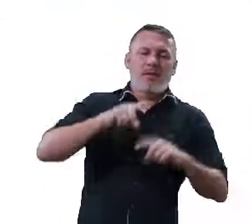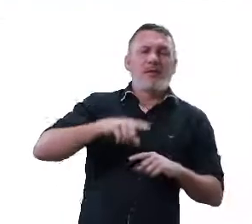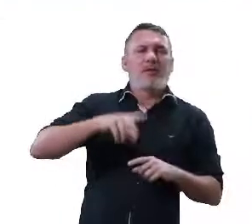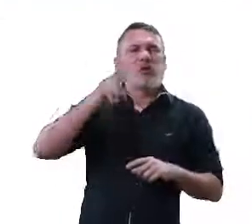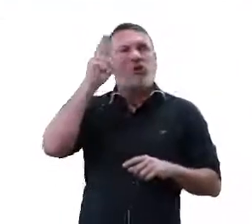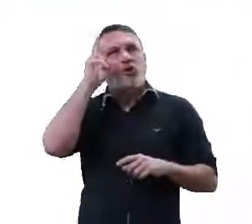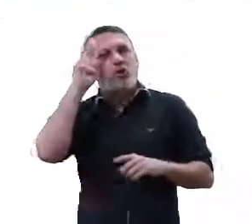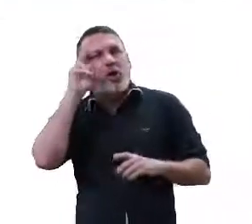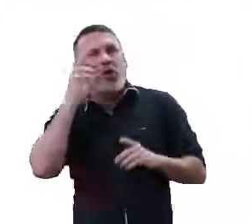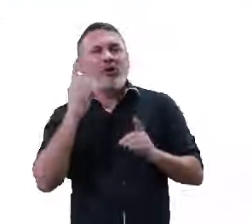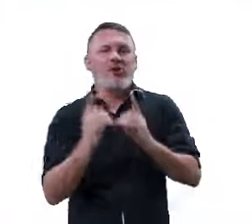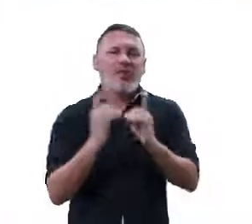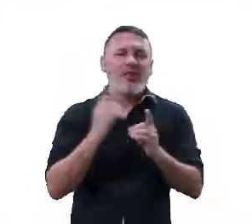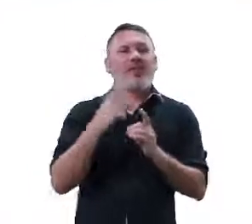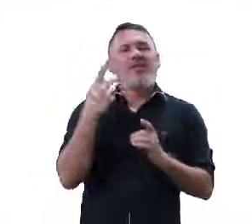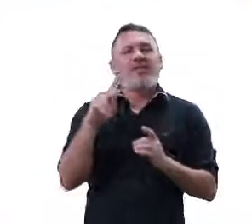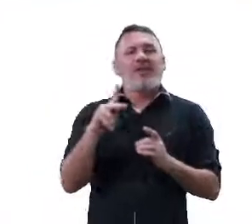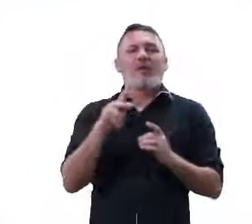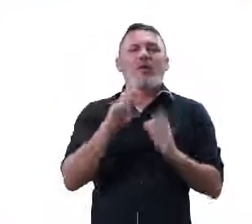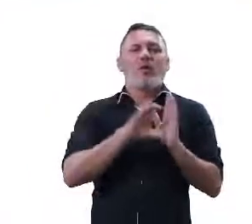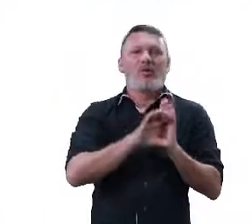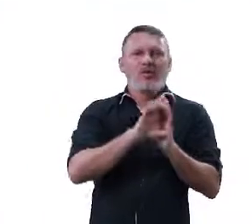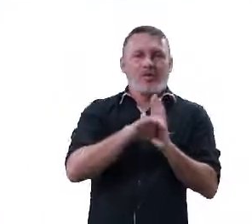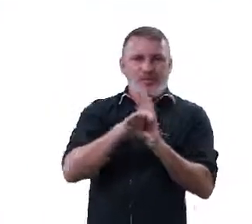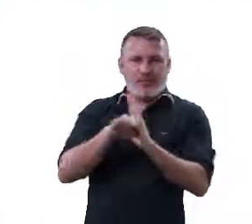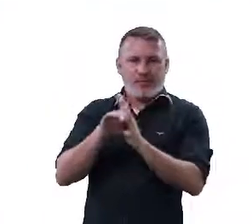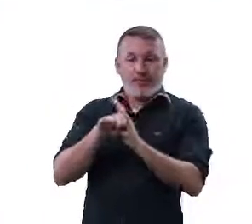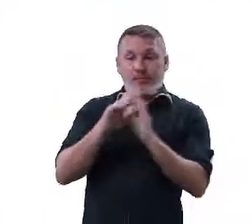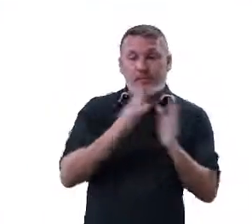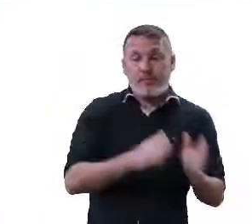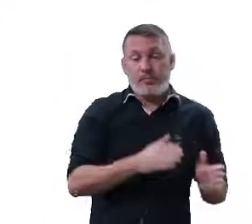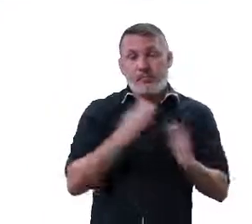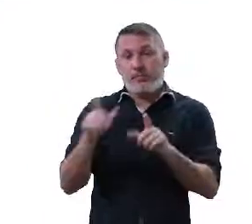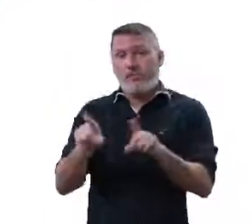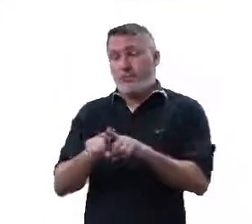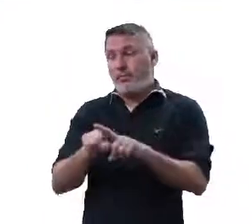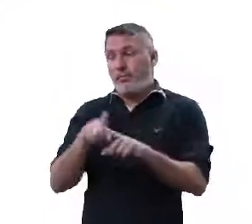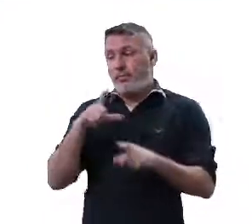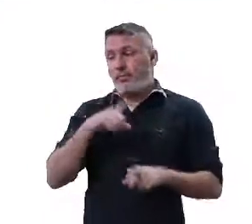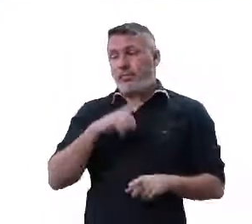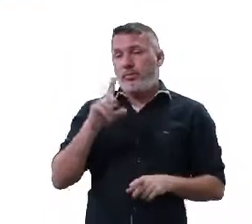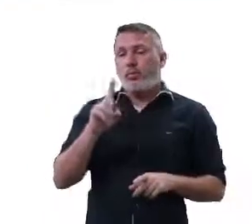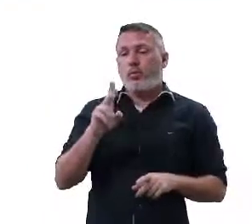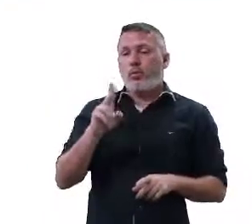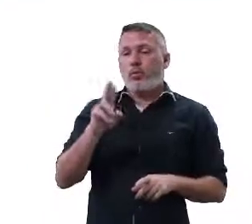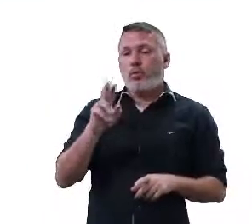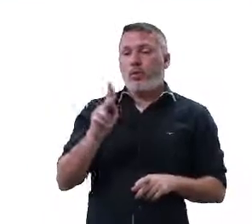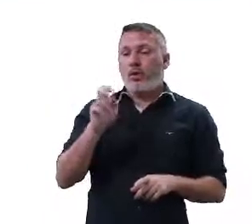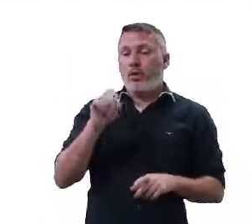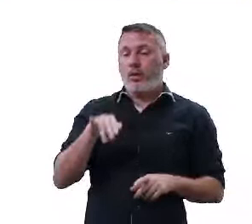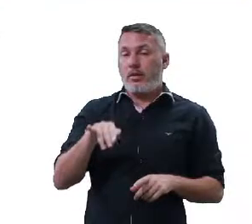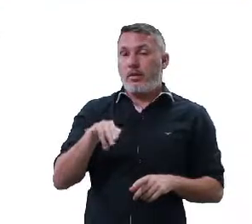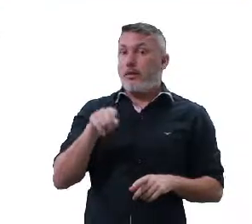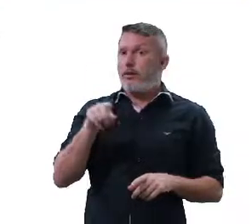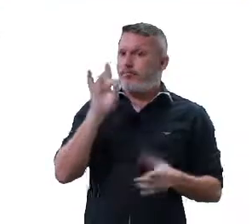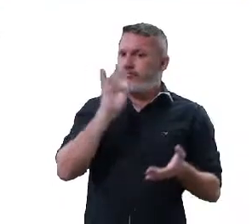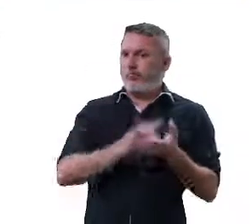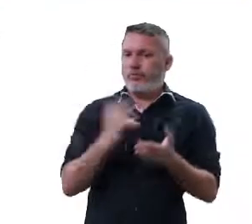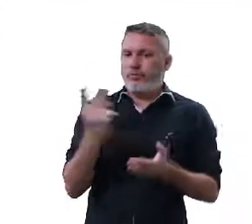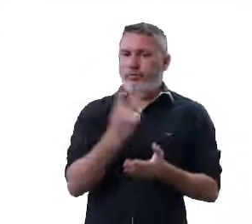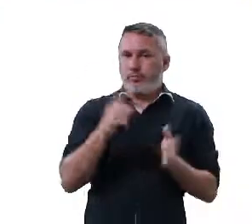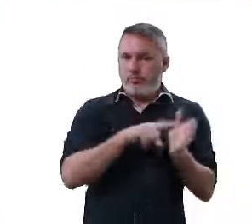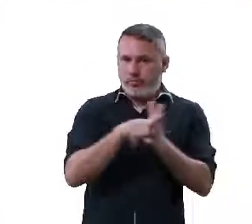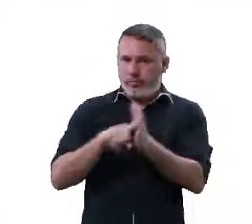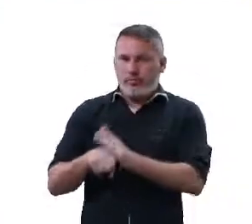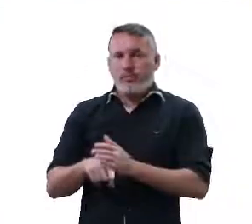Tá? É uma forma de explicação. Aí você pega o Durkheim, que é um outro sociólogo, ele vai colocar, esse sociólogo de ofício